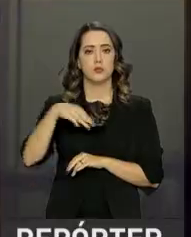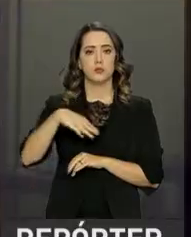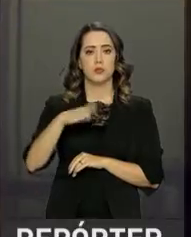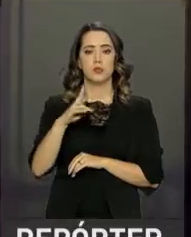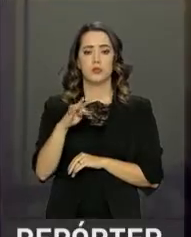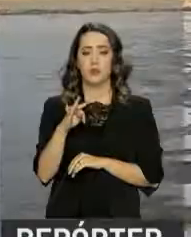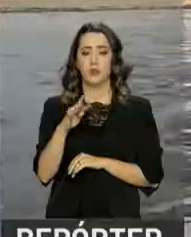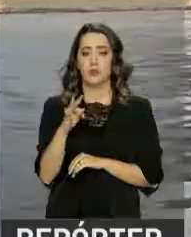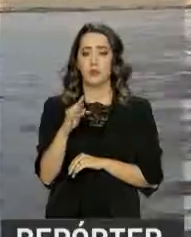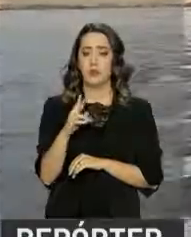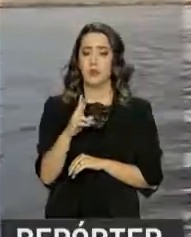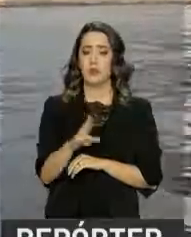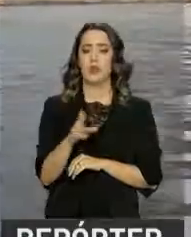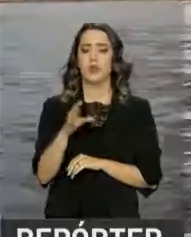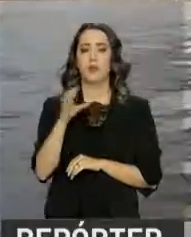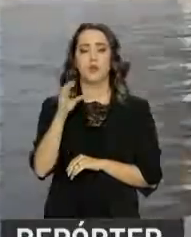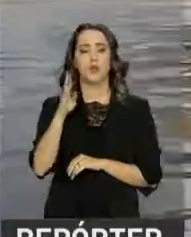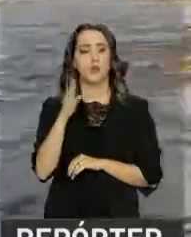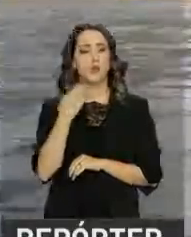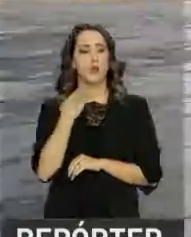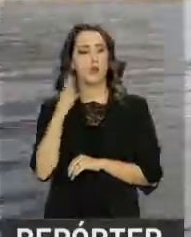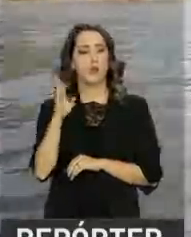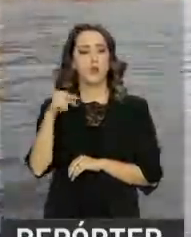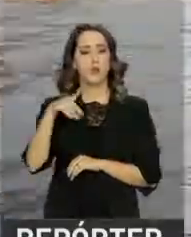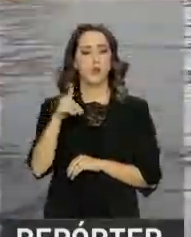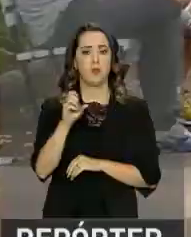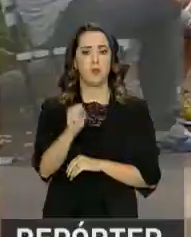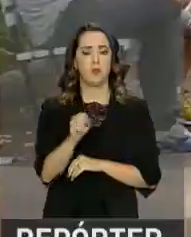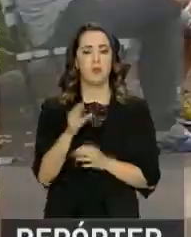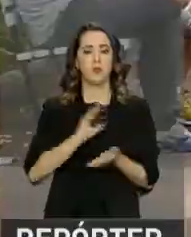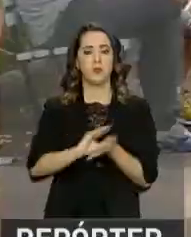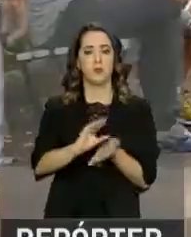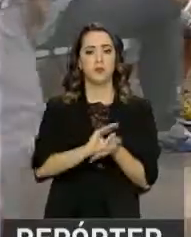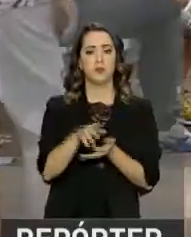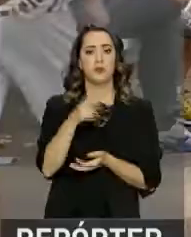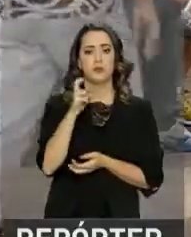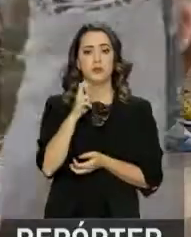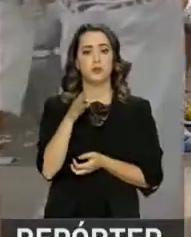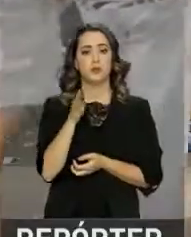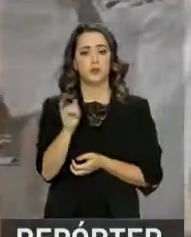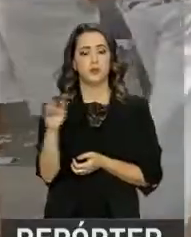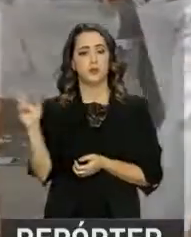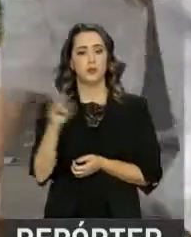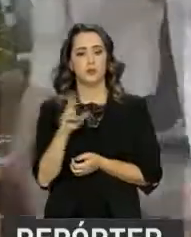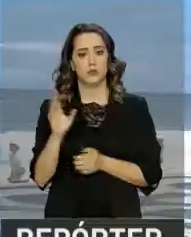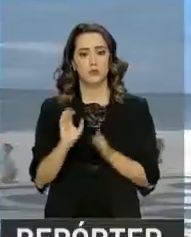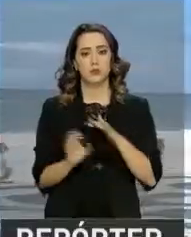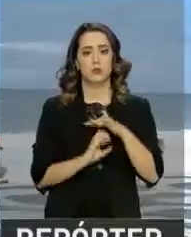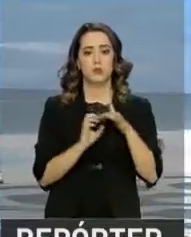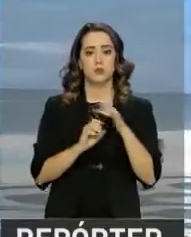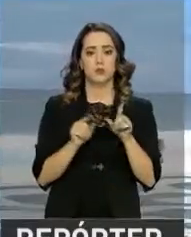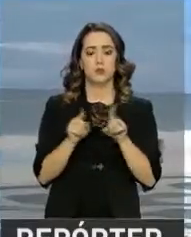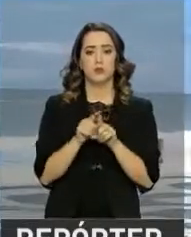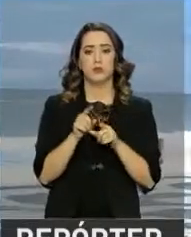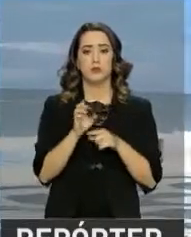e BNDES. A previsão é de que sejam investidos 5 bilhões de reais nos estados,